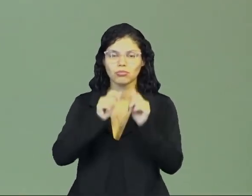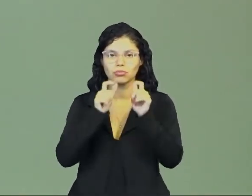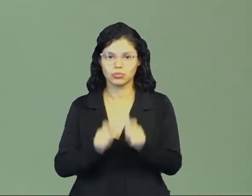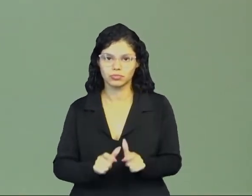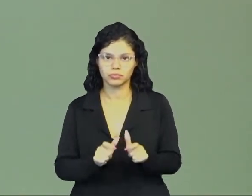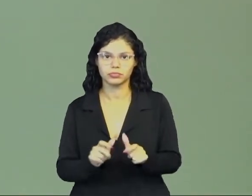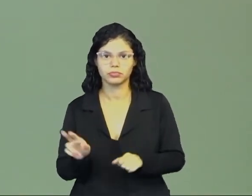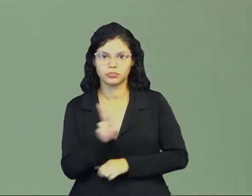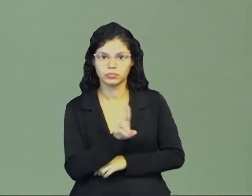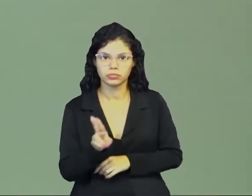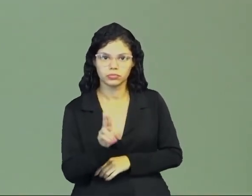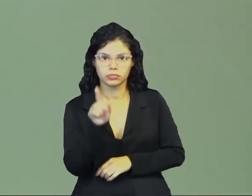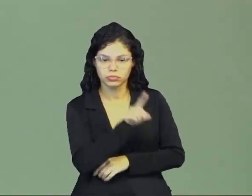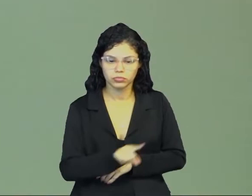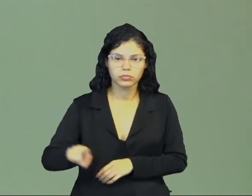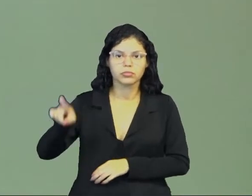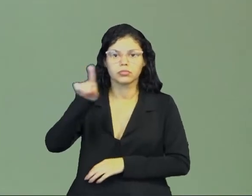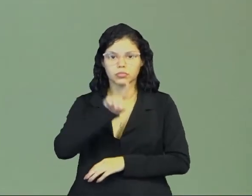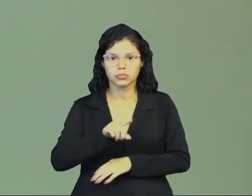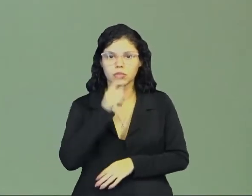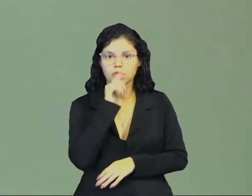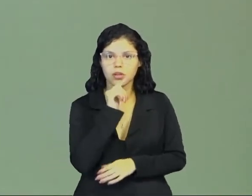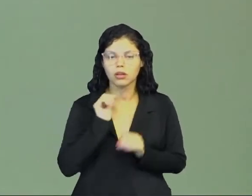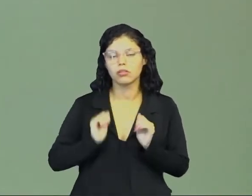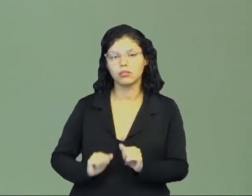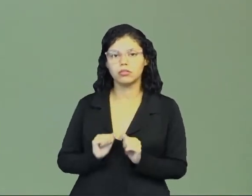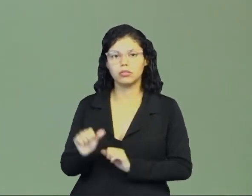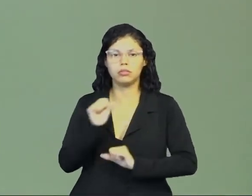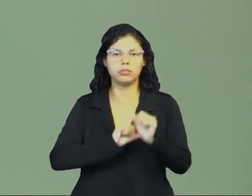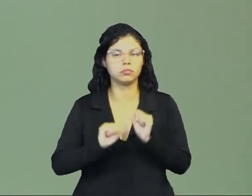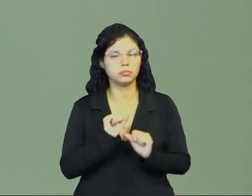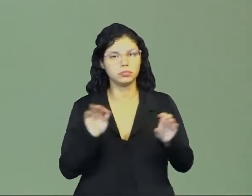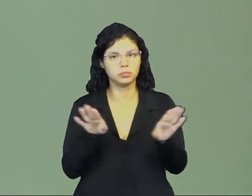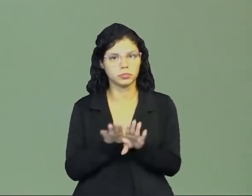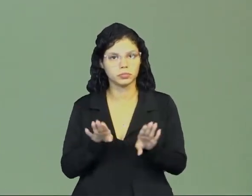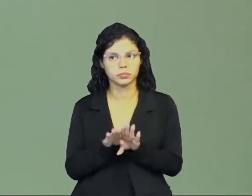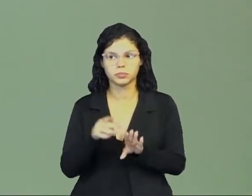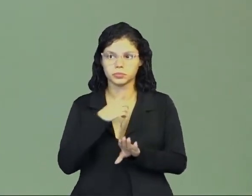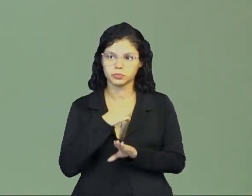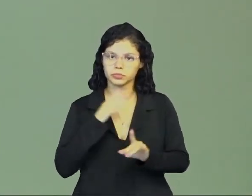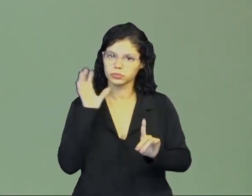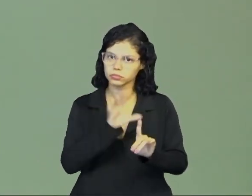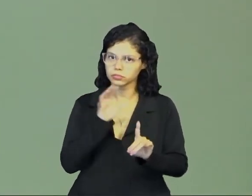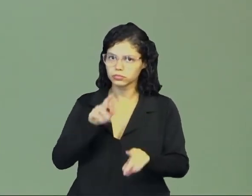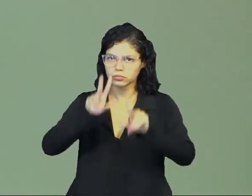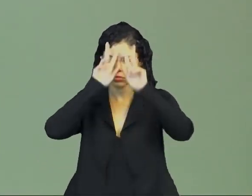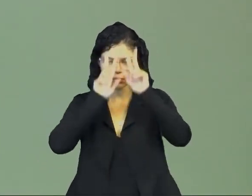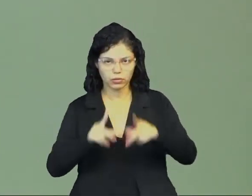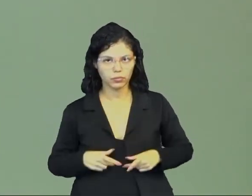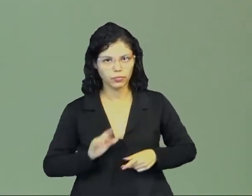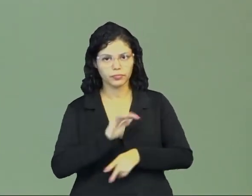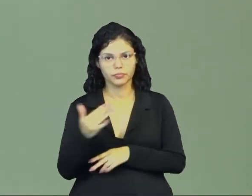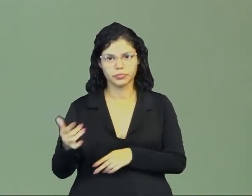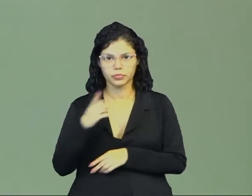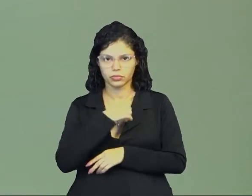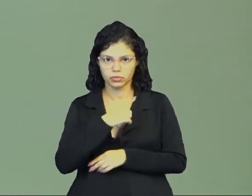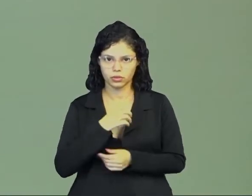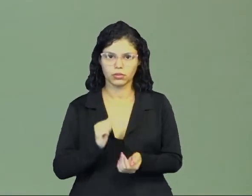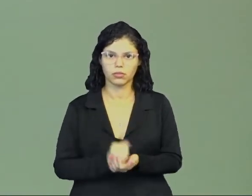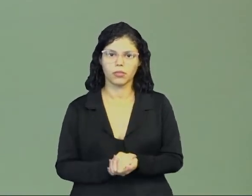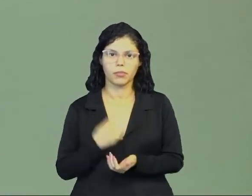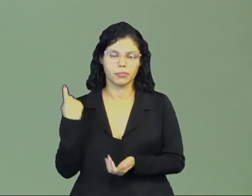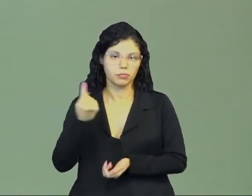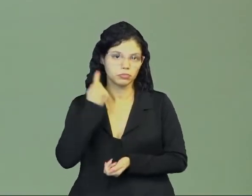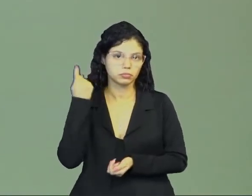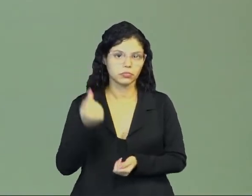lugar. Isso é o chamado ciclo da água. Mas ela pode se alterar devido, então, às influências humanas. Quando tem, por exemplo, alto